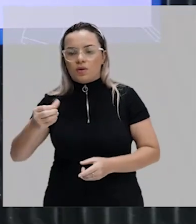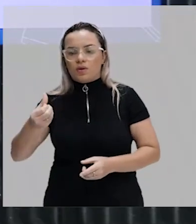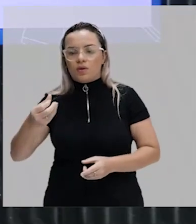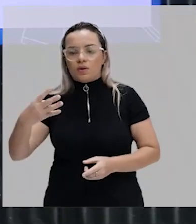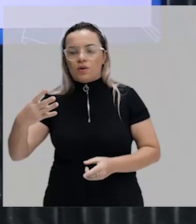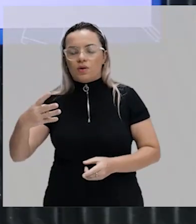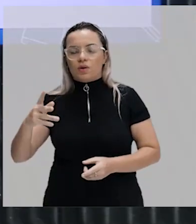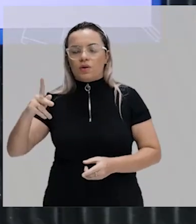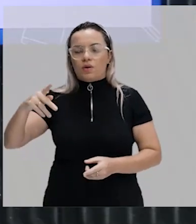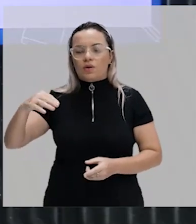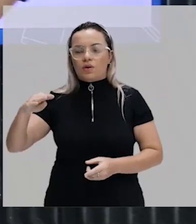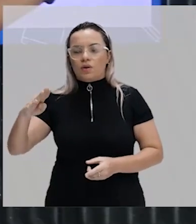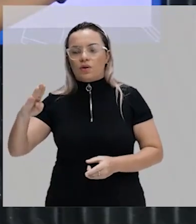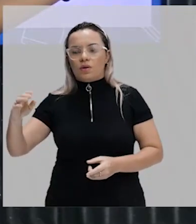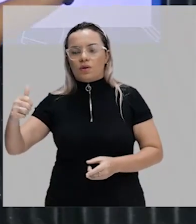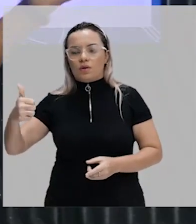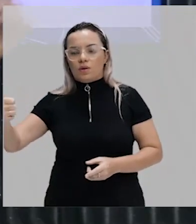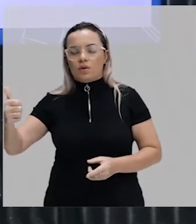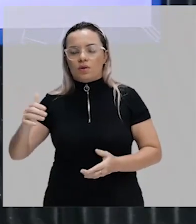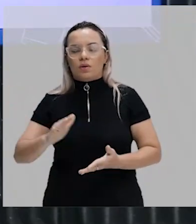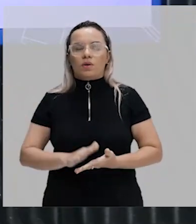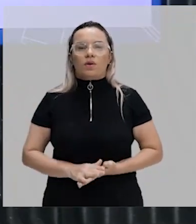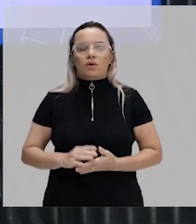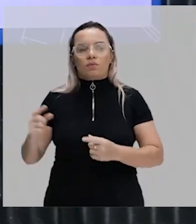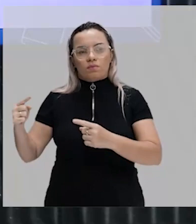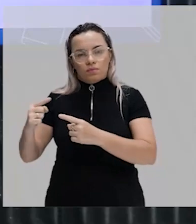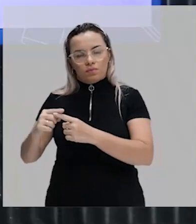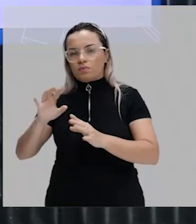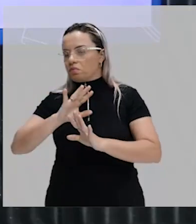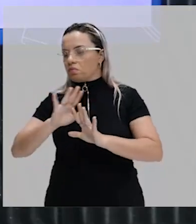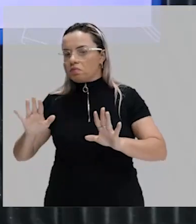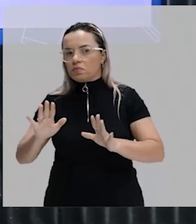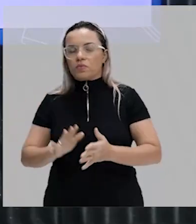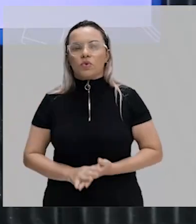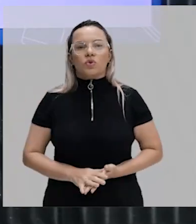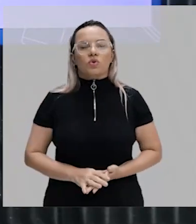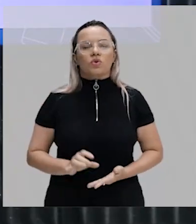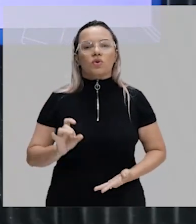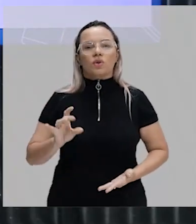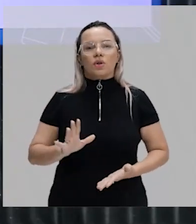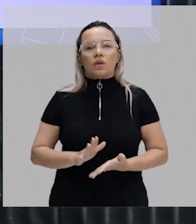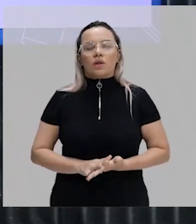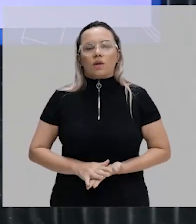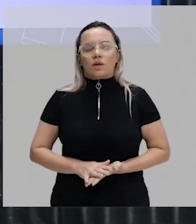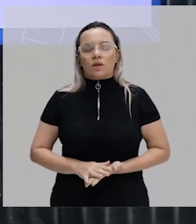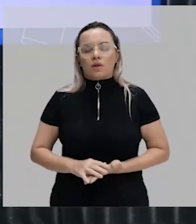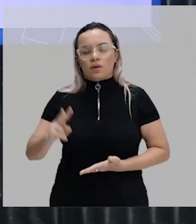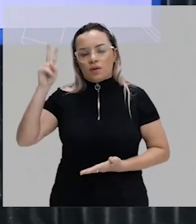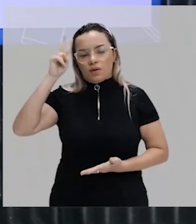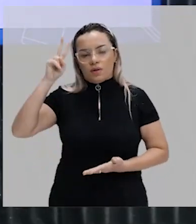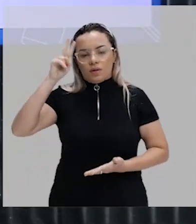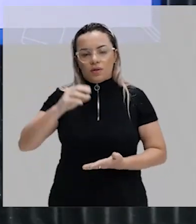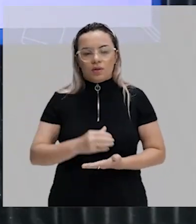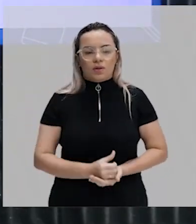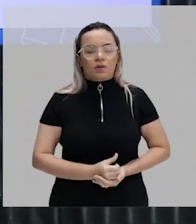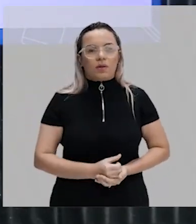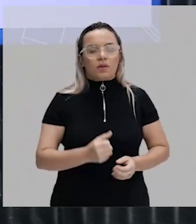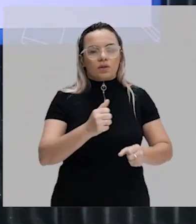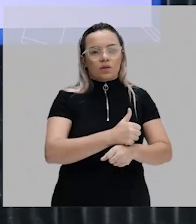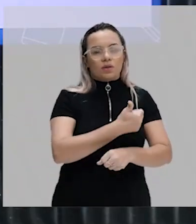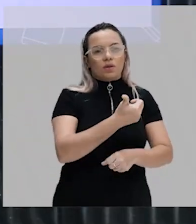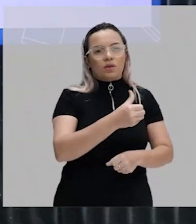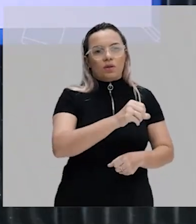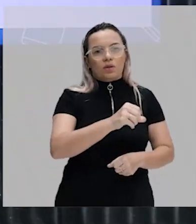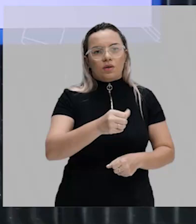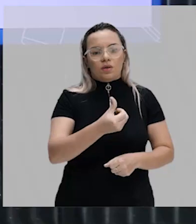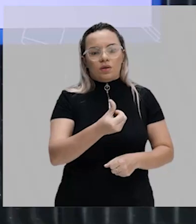1,564 multiplicado pelo PIB1. Pronto. Lembra, tá, que em 96 a